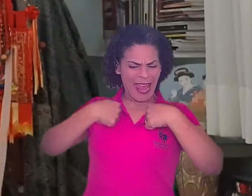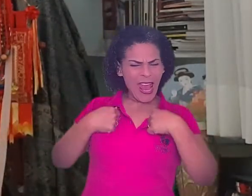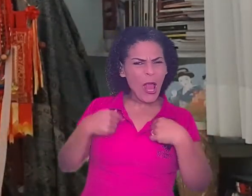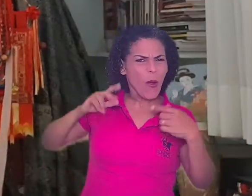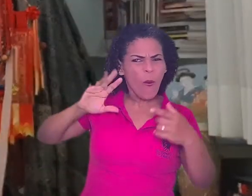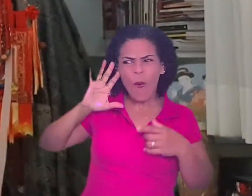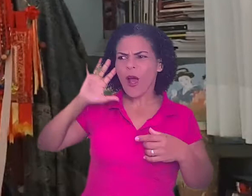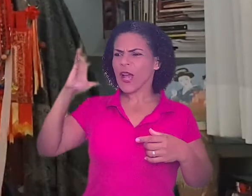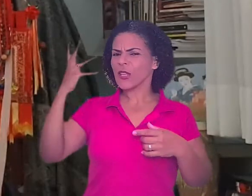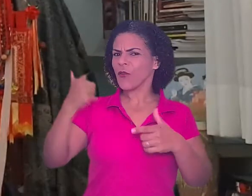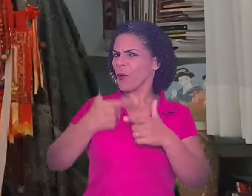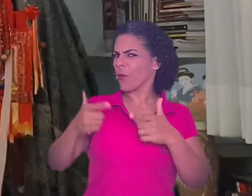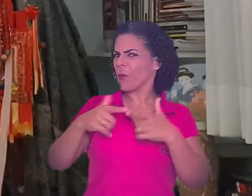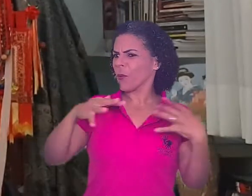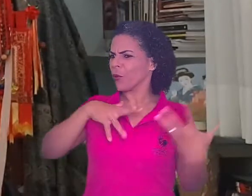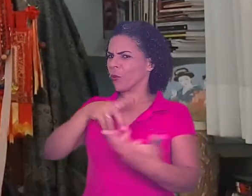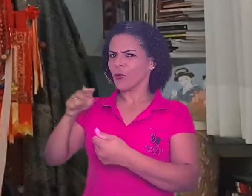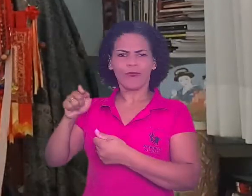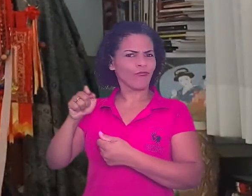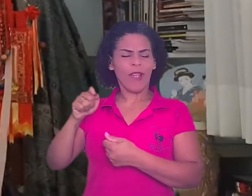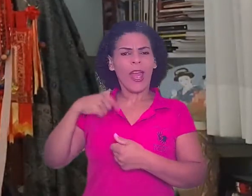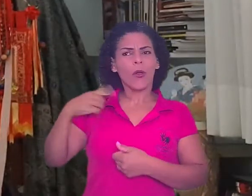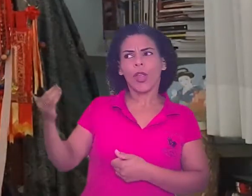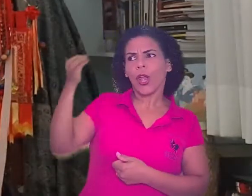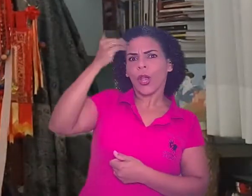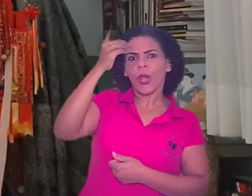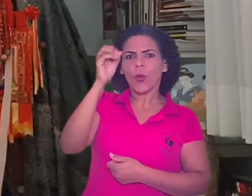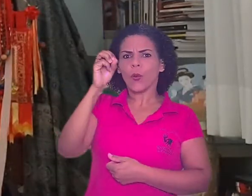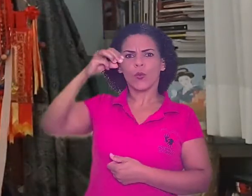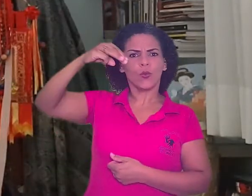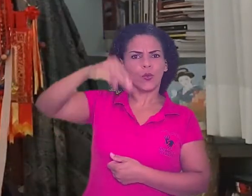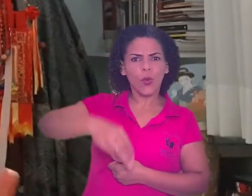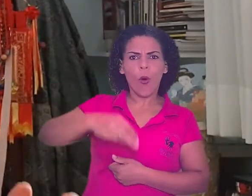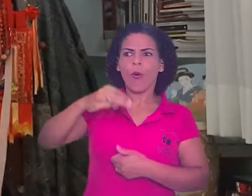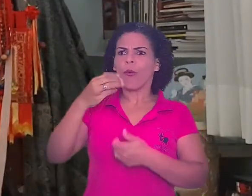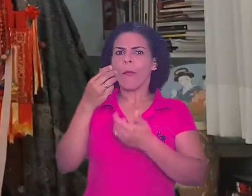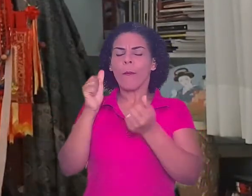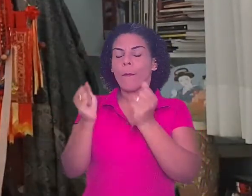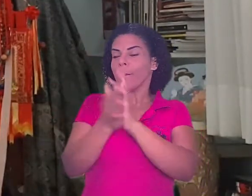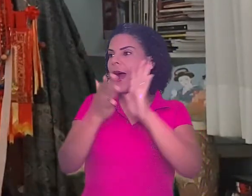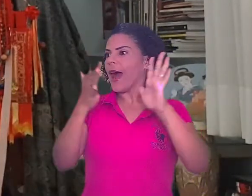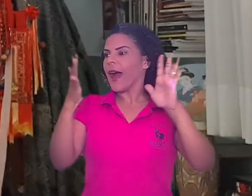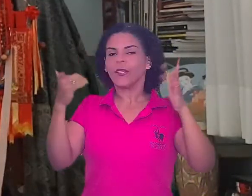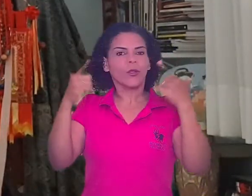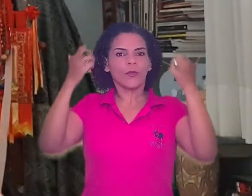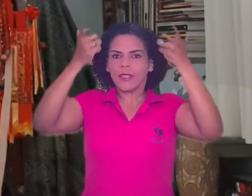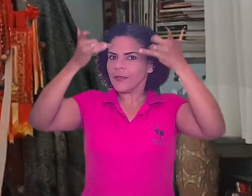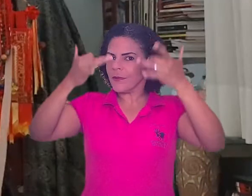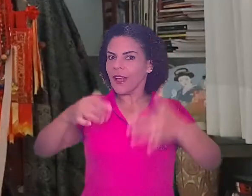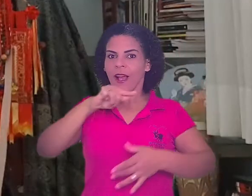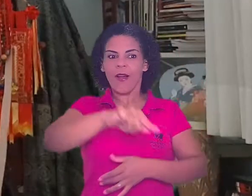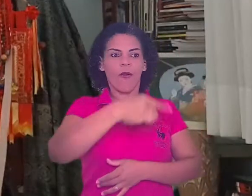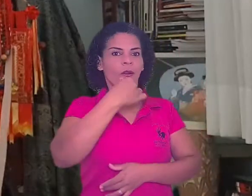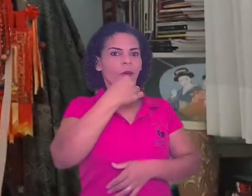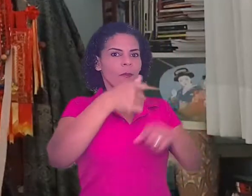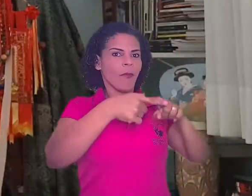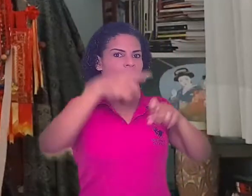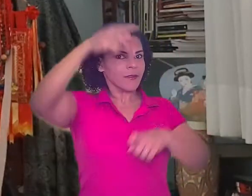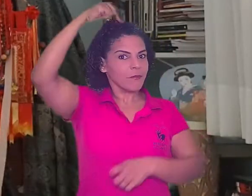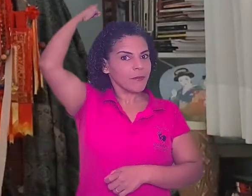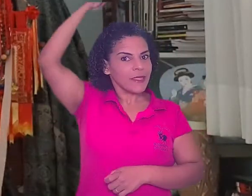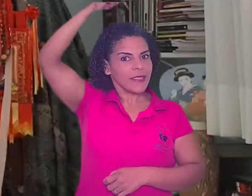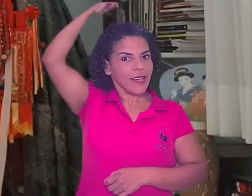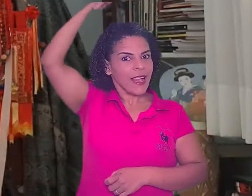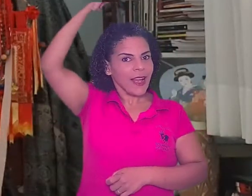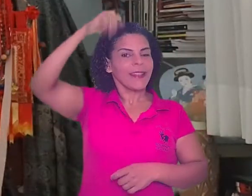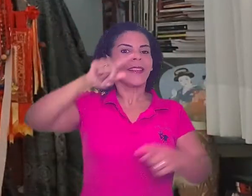os problemas do mundo? Ele é só o cara que tem um dom mágico e inexplicável que Harber, o seu